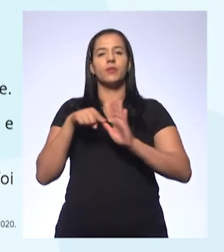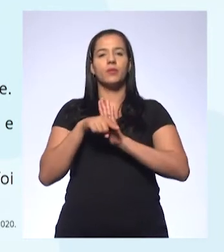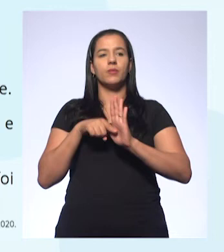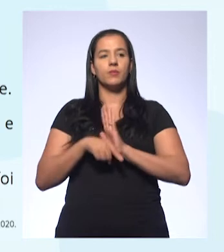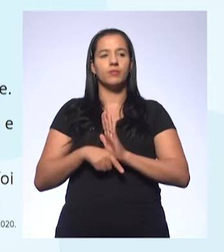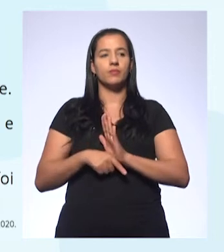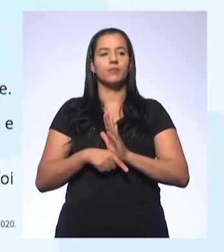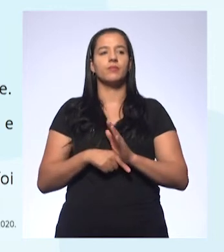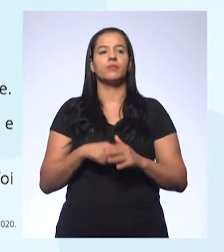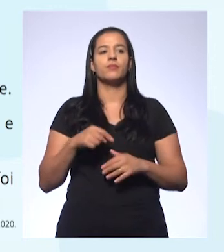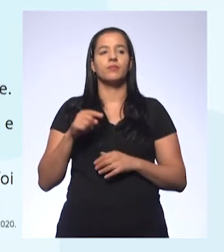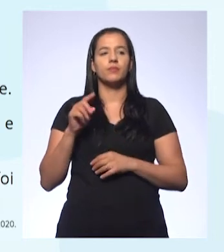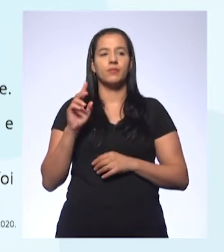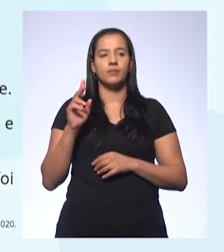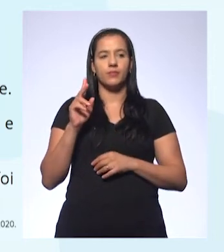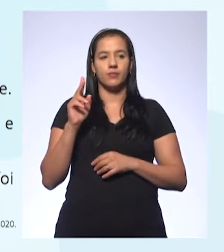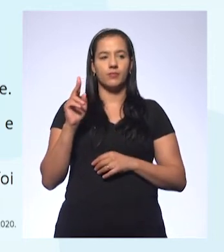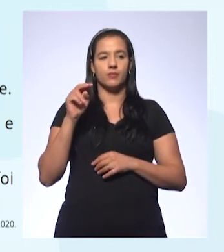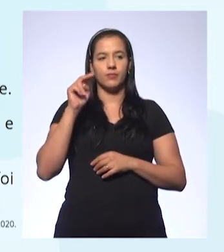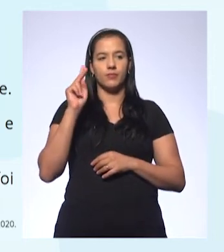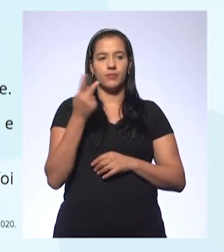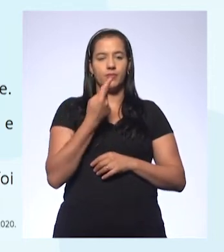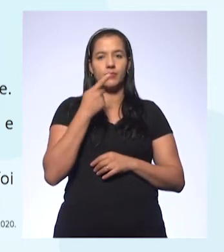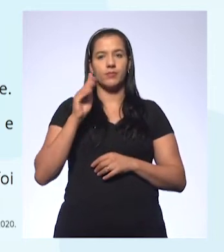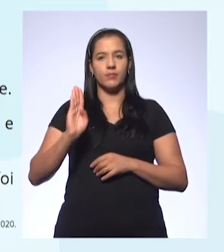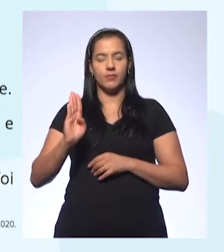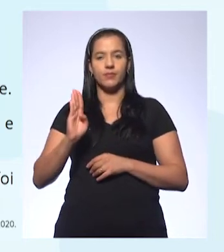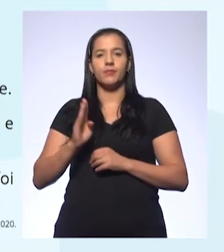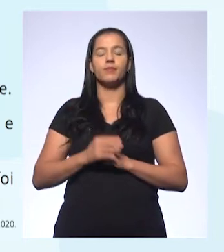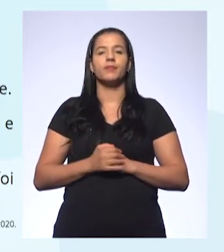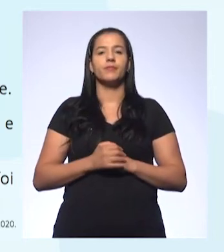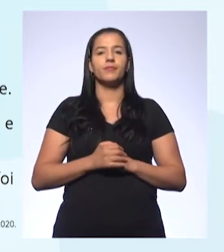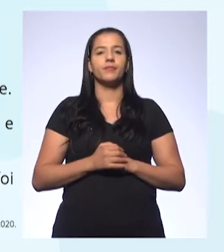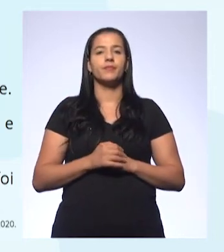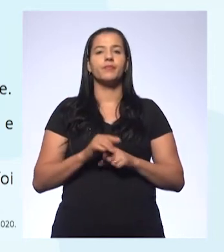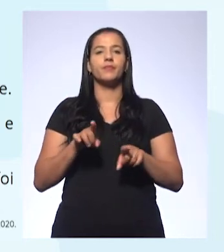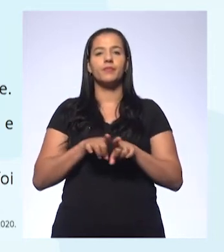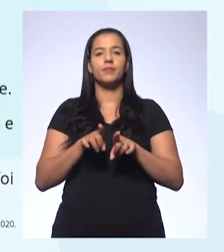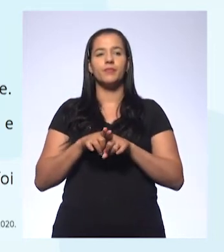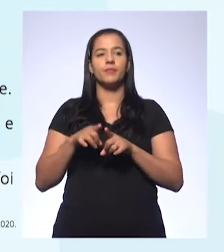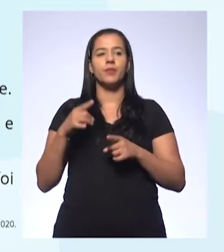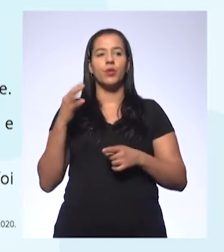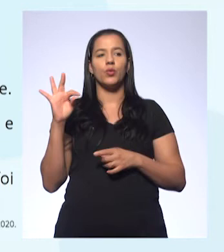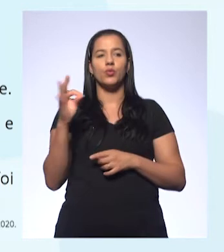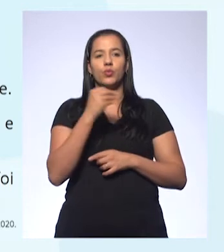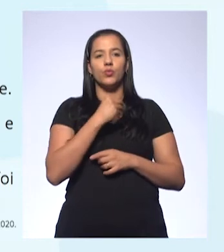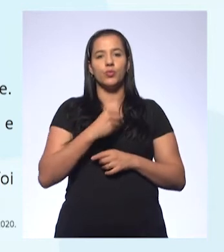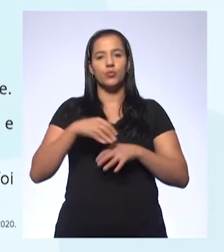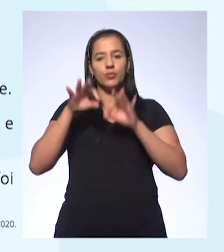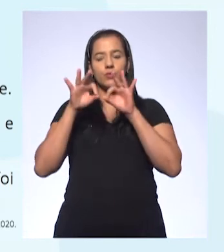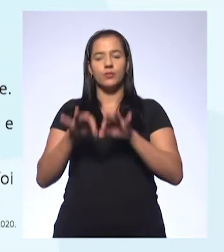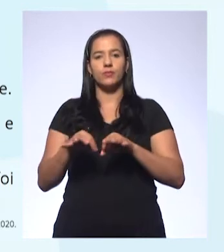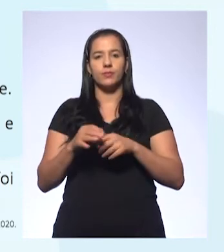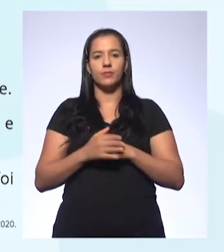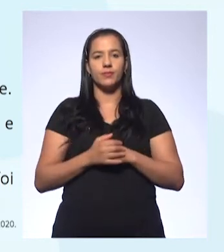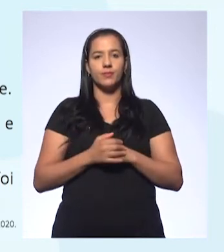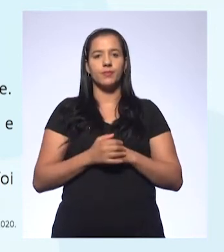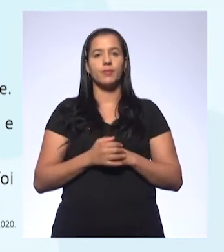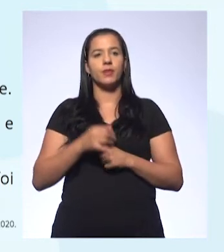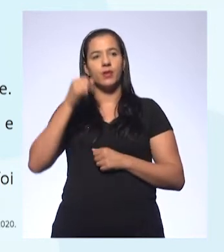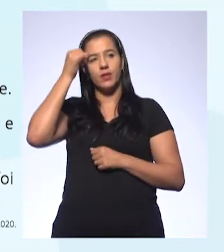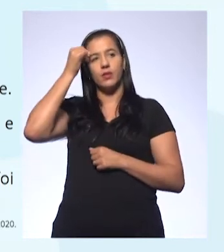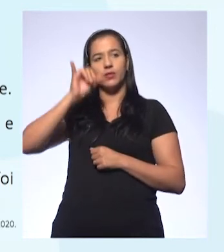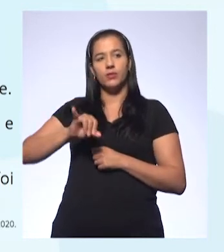proteína HBsAg na amostra do sangue. Tratamento com antivirais específicos. Antivirais,